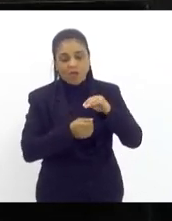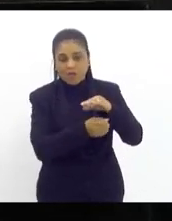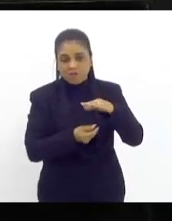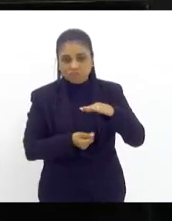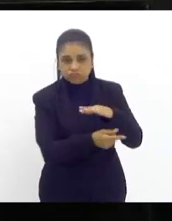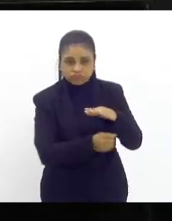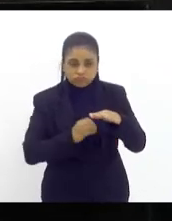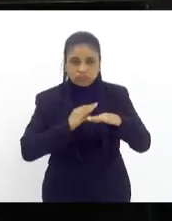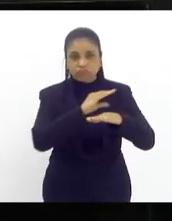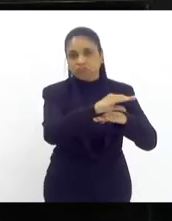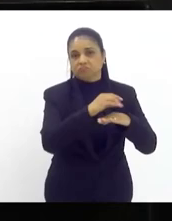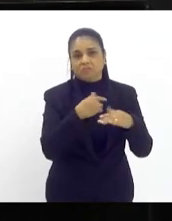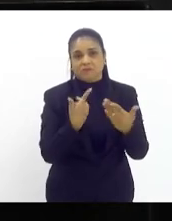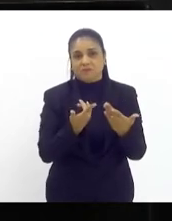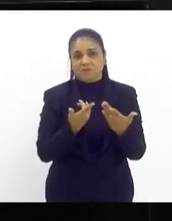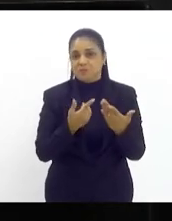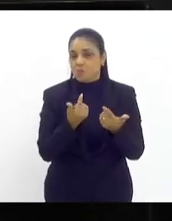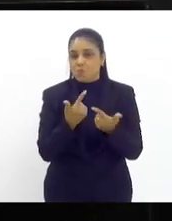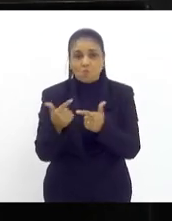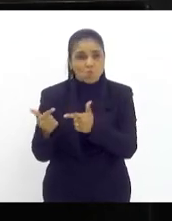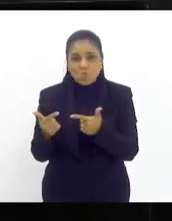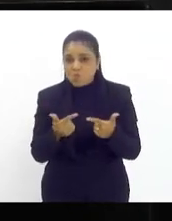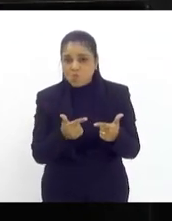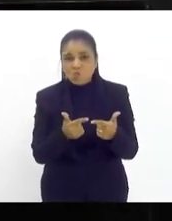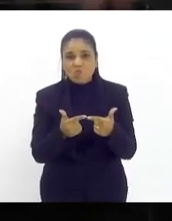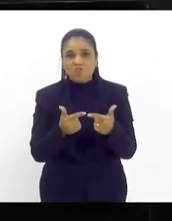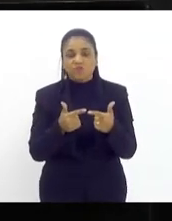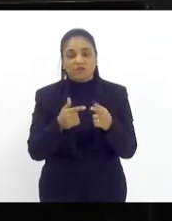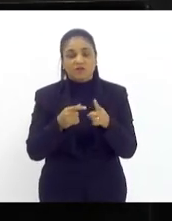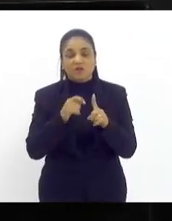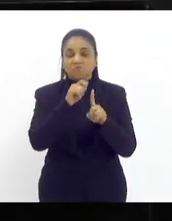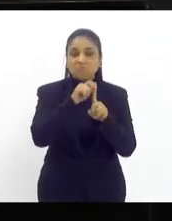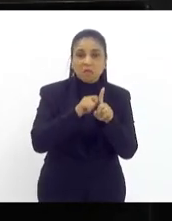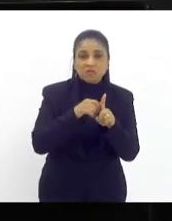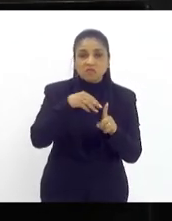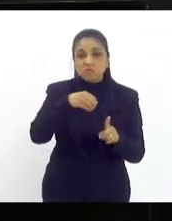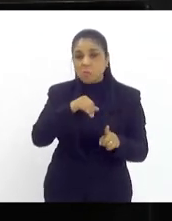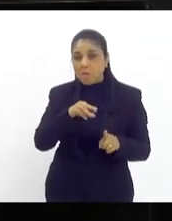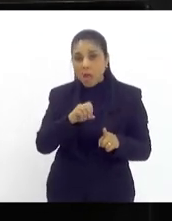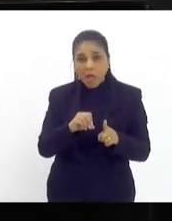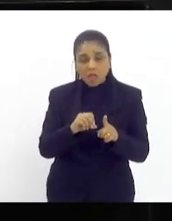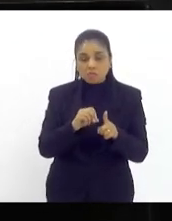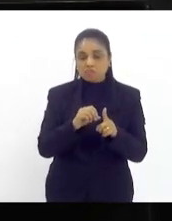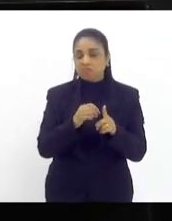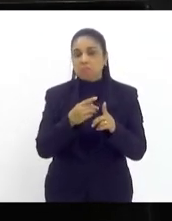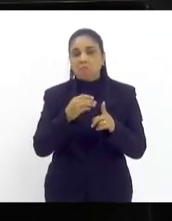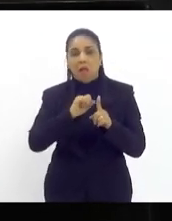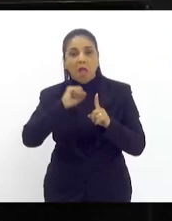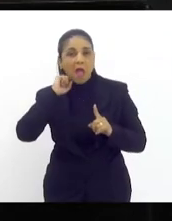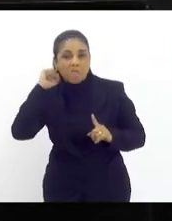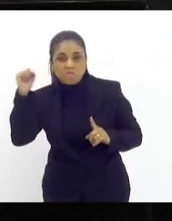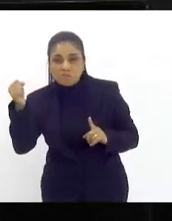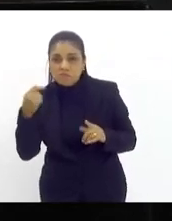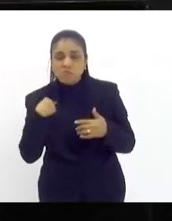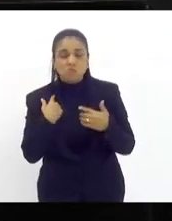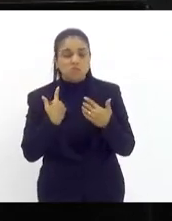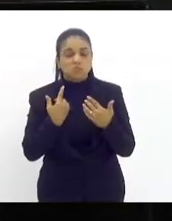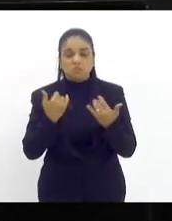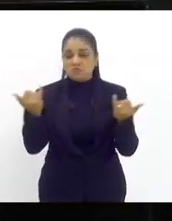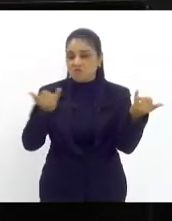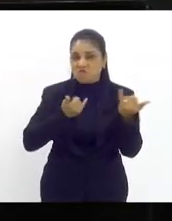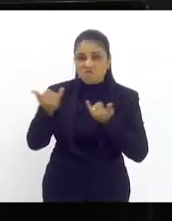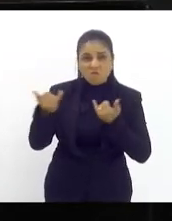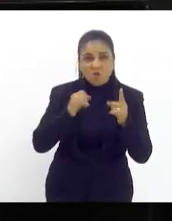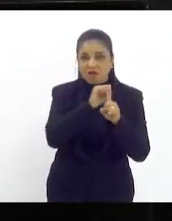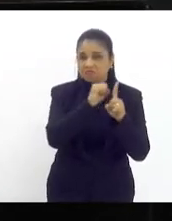receberam do mês de maio sem ter recebido do mês de abril famílias que até hoje não foram informadas pela